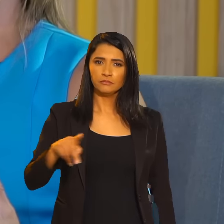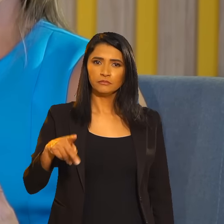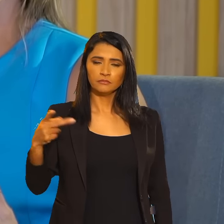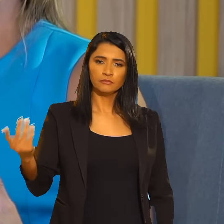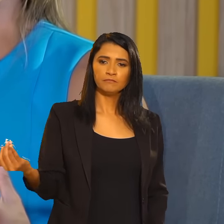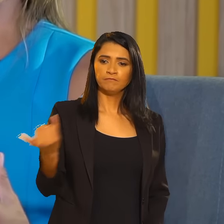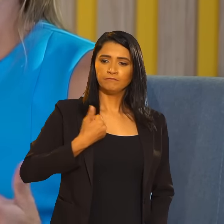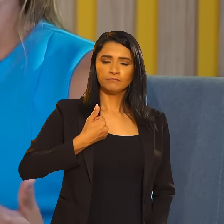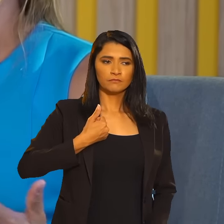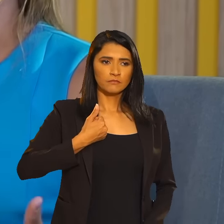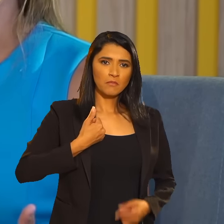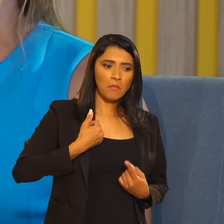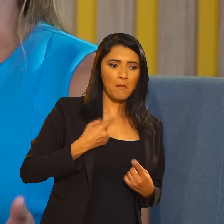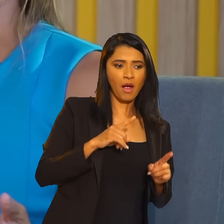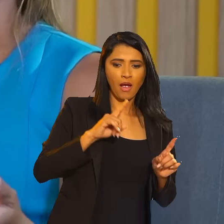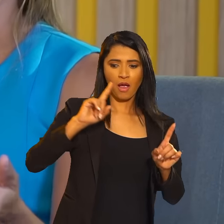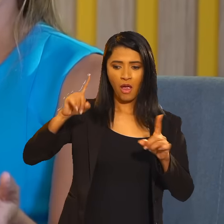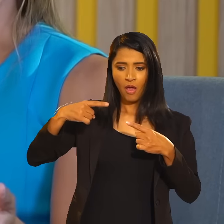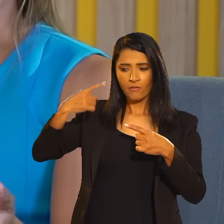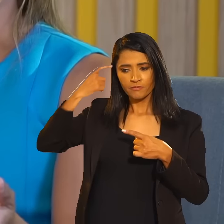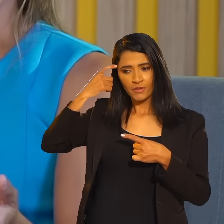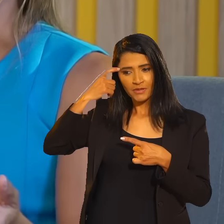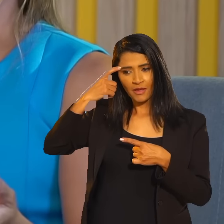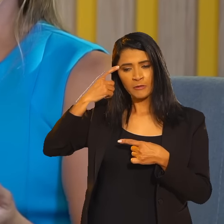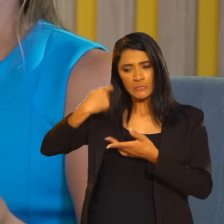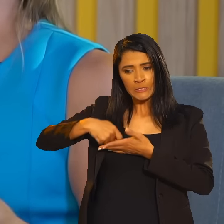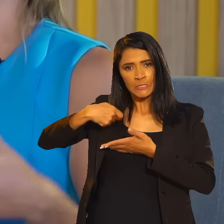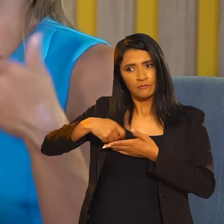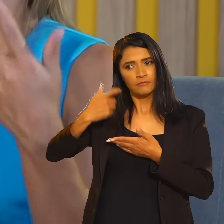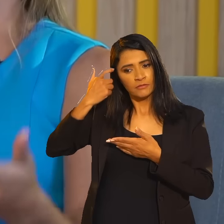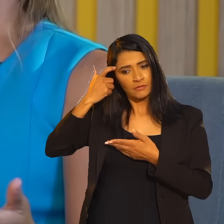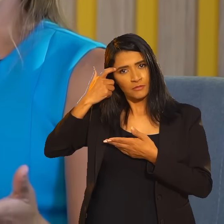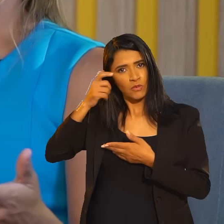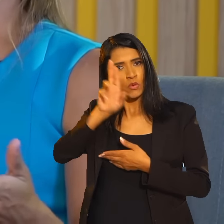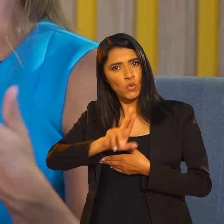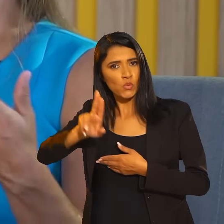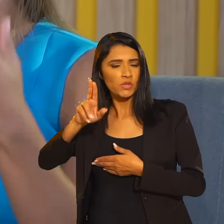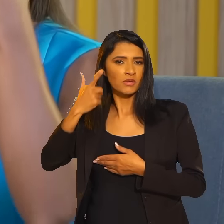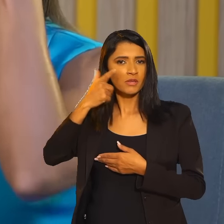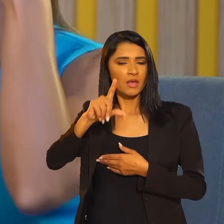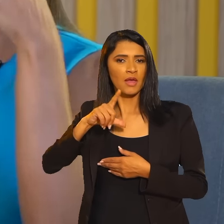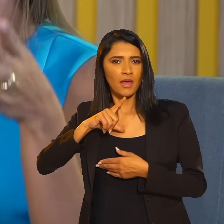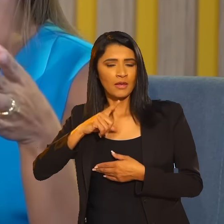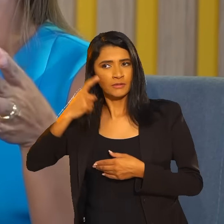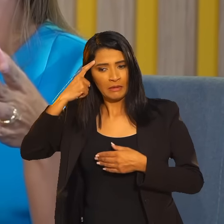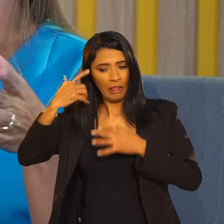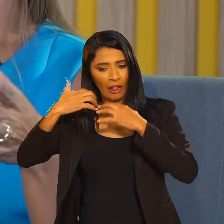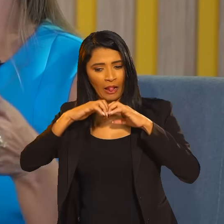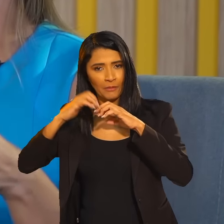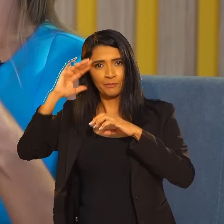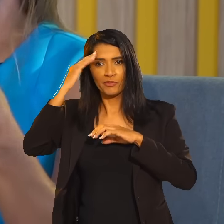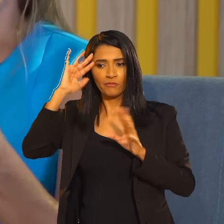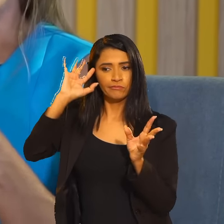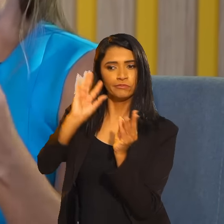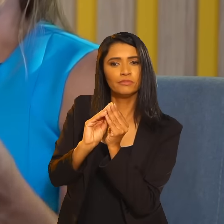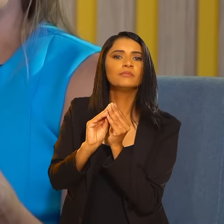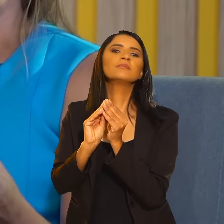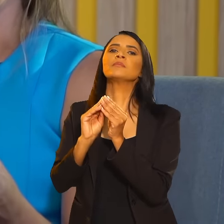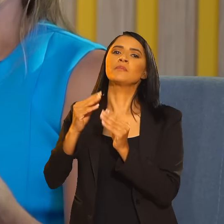professor que me fazia pensar sobre e me forçava a usar o tico-teco para eu entender,